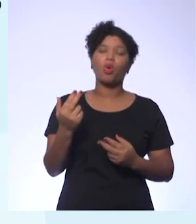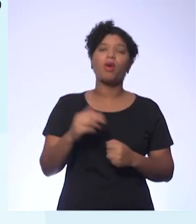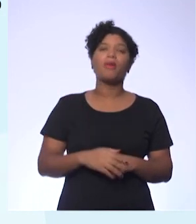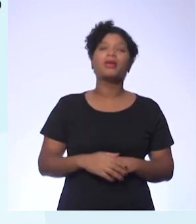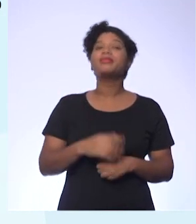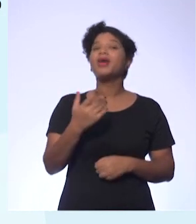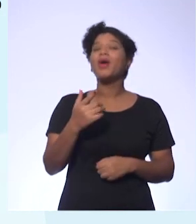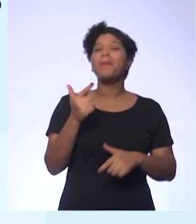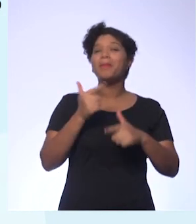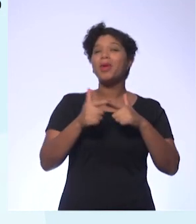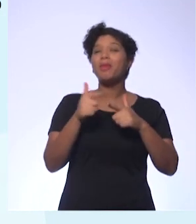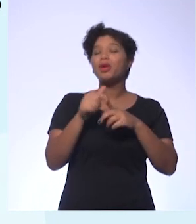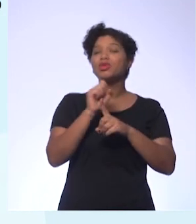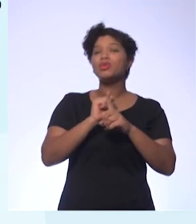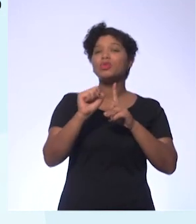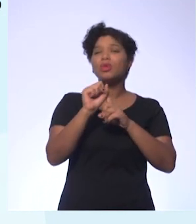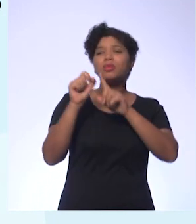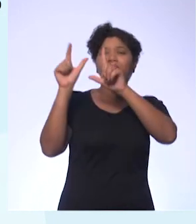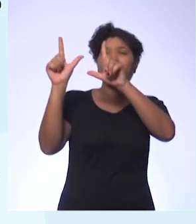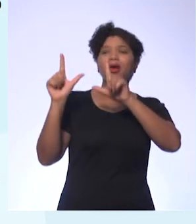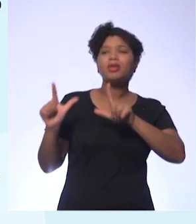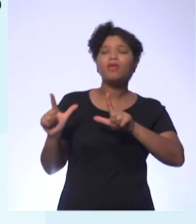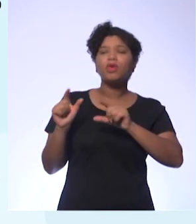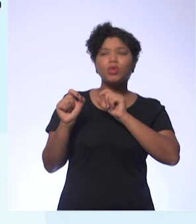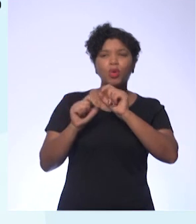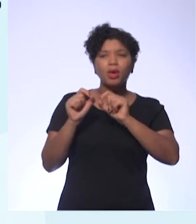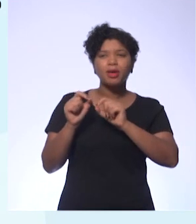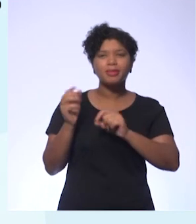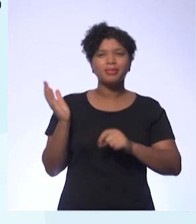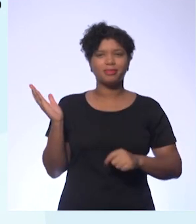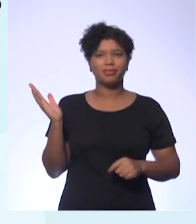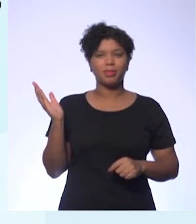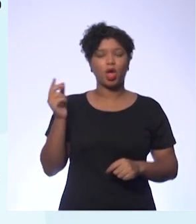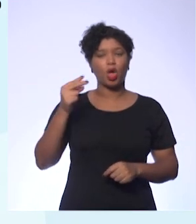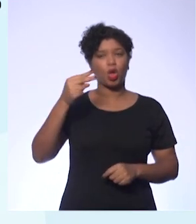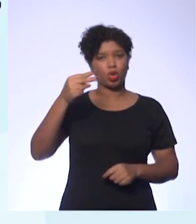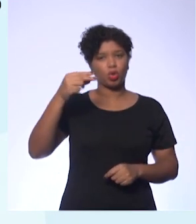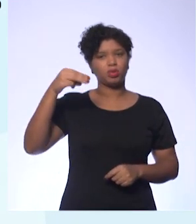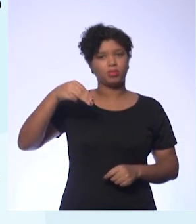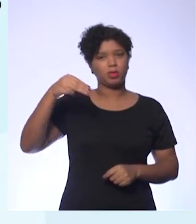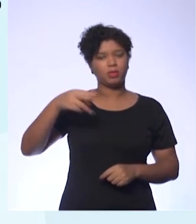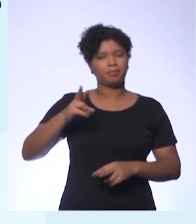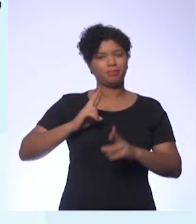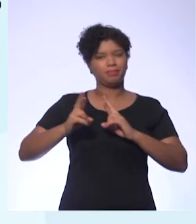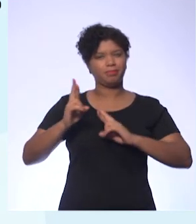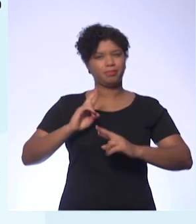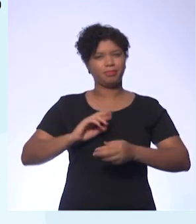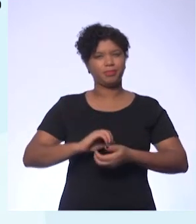social retratado nessas imagens? Então, dá uma olhadinha, eu vou deixar 2 minutos.